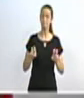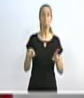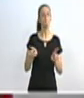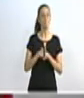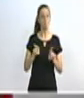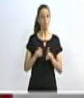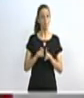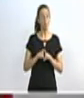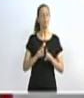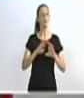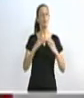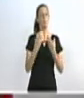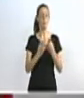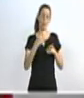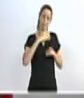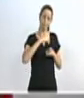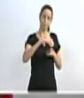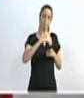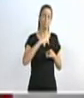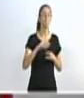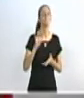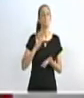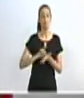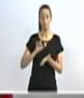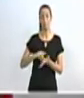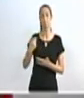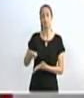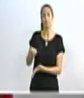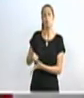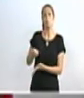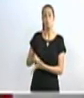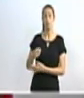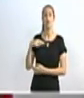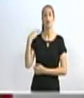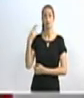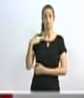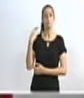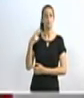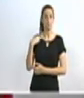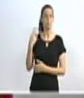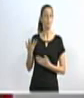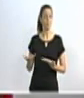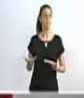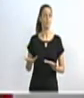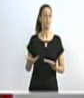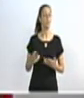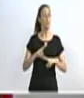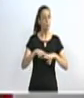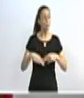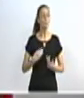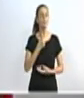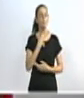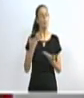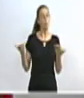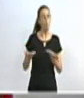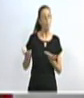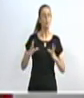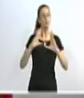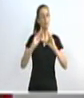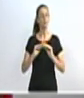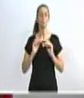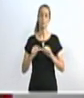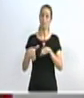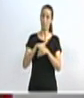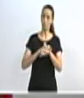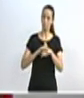Nova Rússia colocou, os vereadores são realmente muito cobrados por esse tema. E então é uma oportunidade de a gente poder conversar. Quero parabenizar